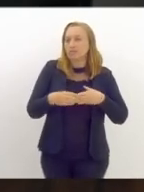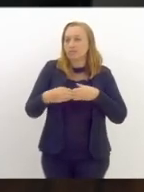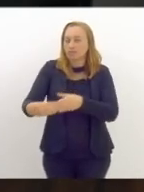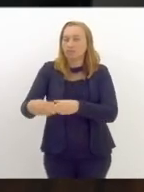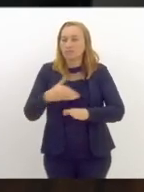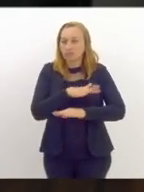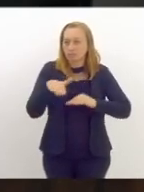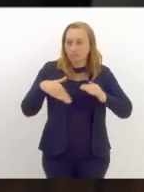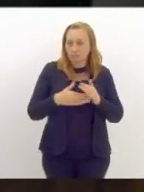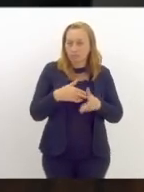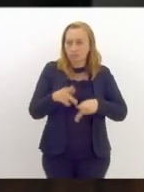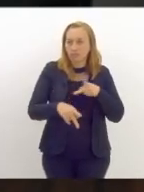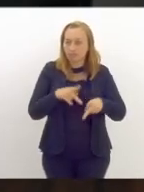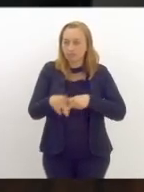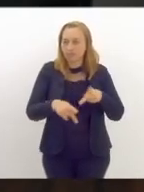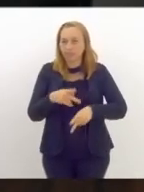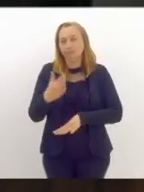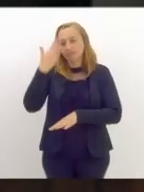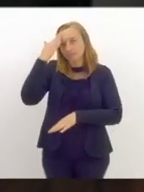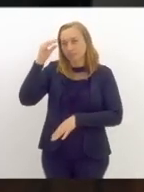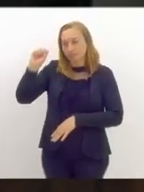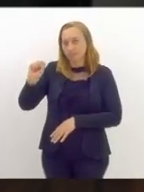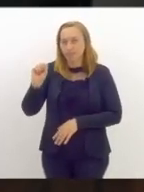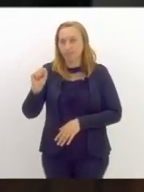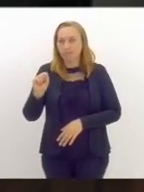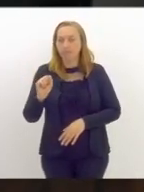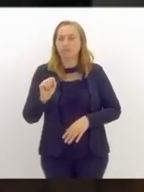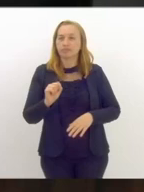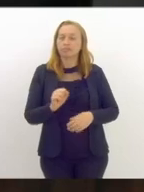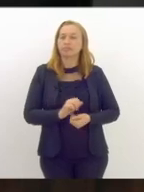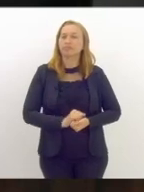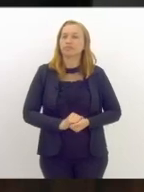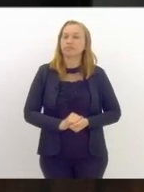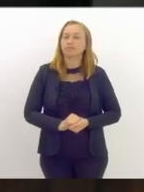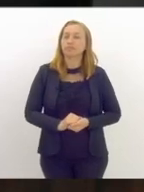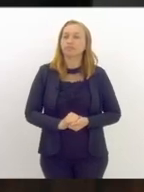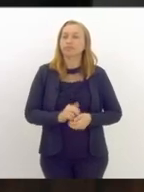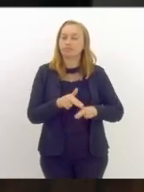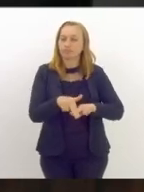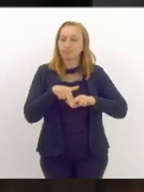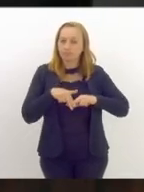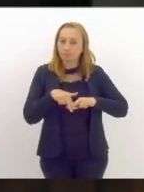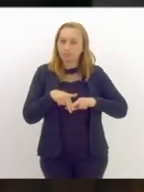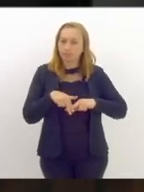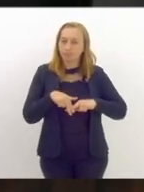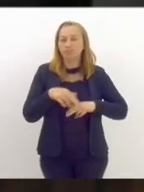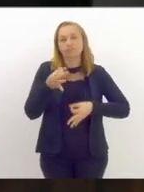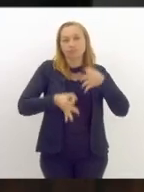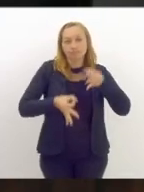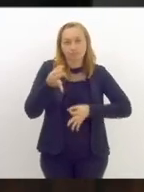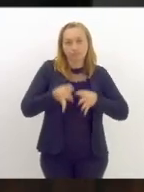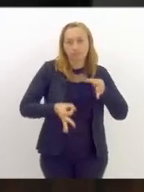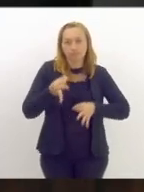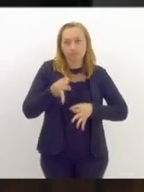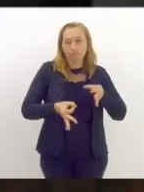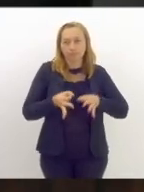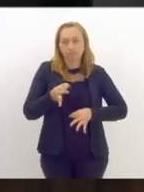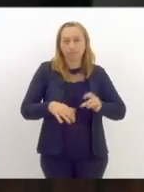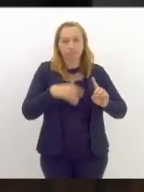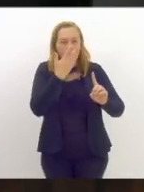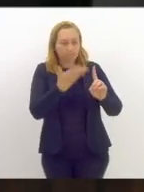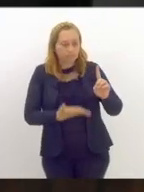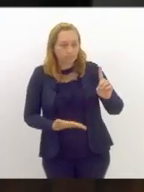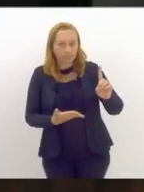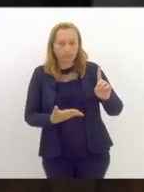desafiadores. E o fez com sabedoria, didática e assertividade. Portanto, esse é um justo e merecido reconhecimento público ao